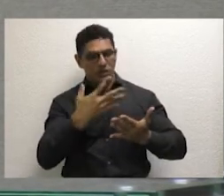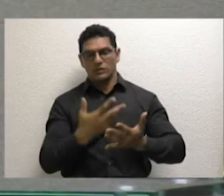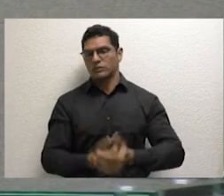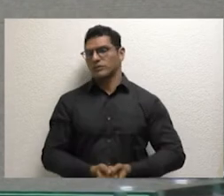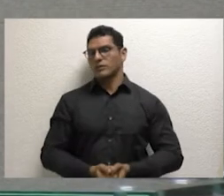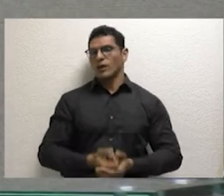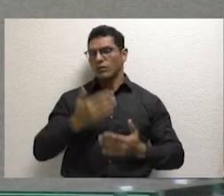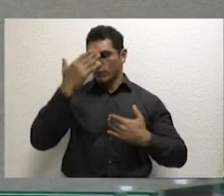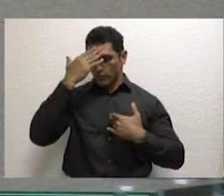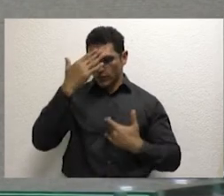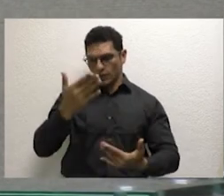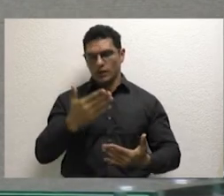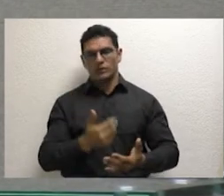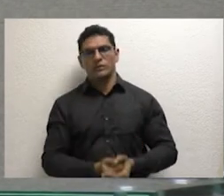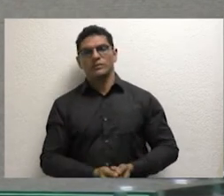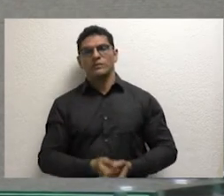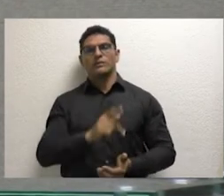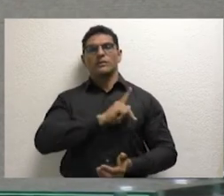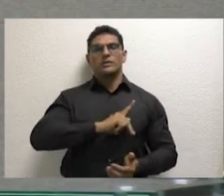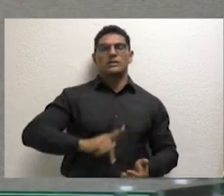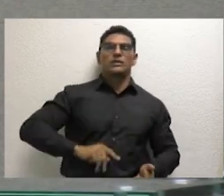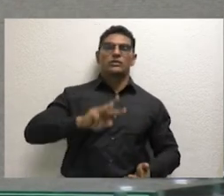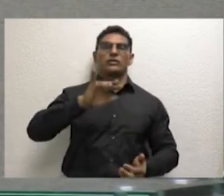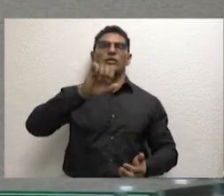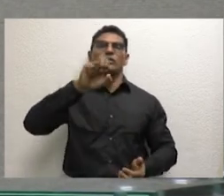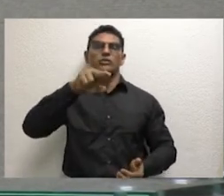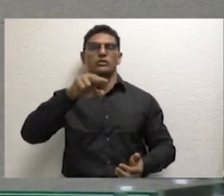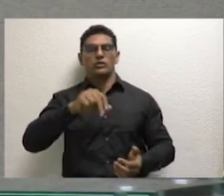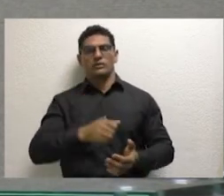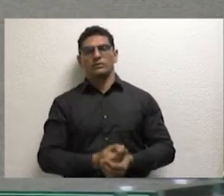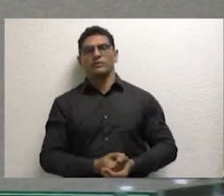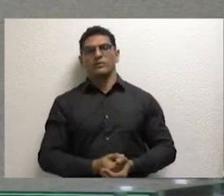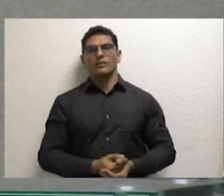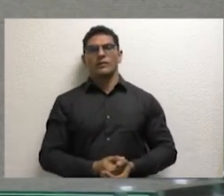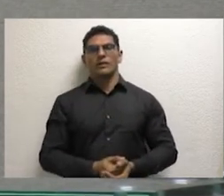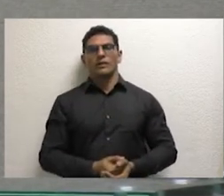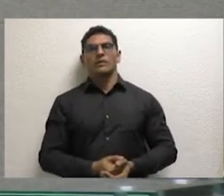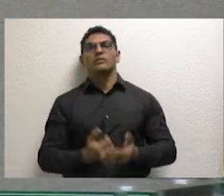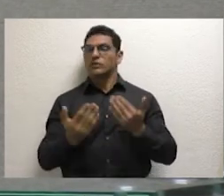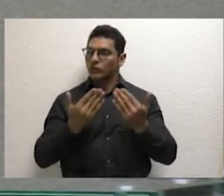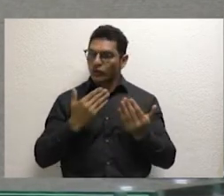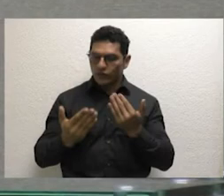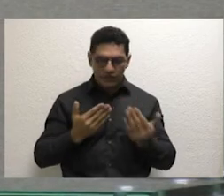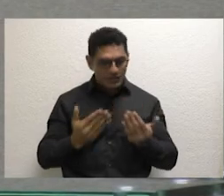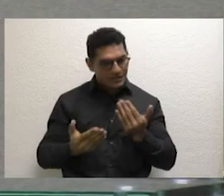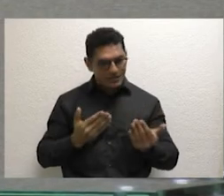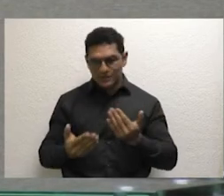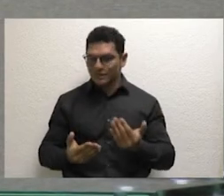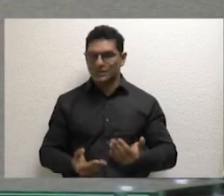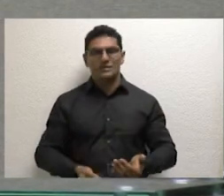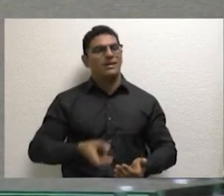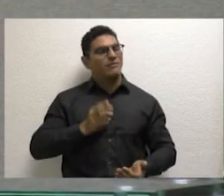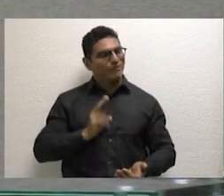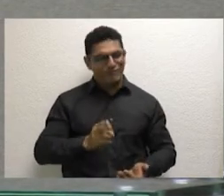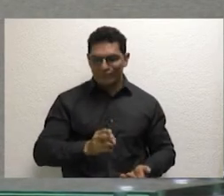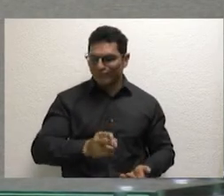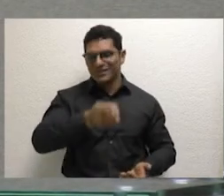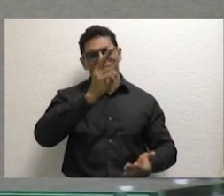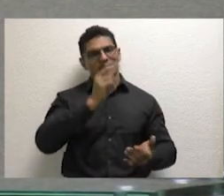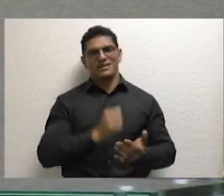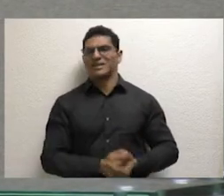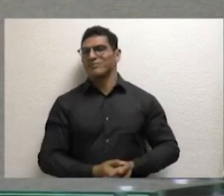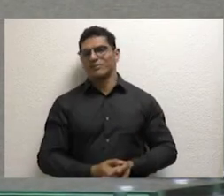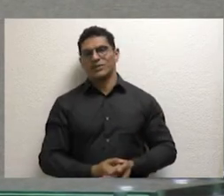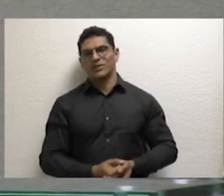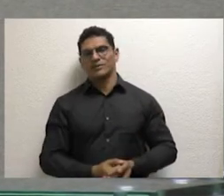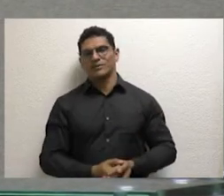obrigado presidente Wilson e acredite nós iremos bater muitas vezes nas vossas portas entidades